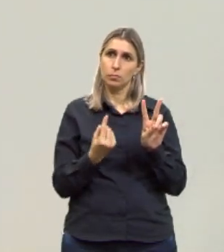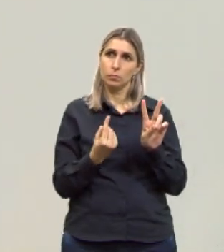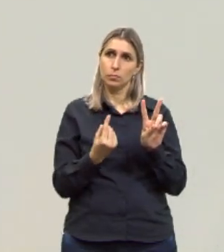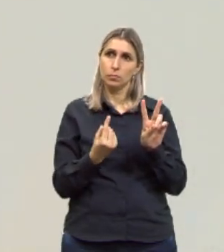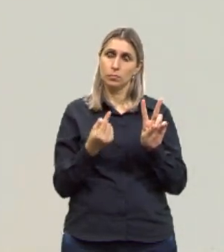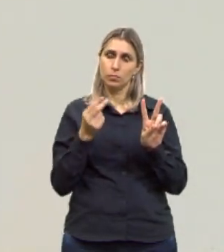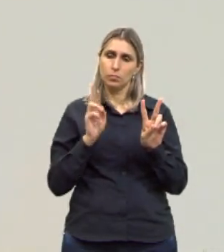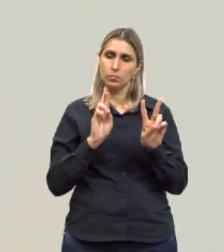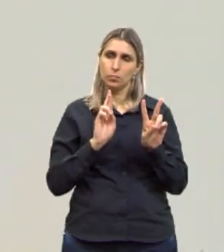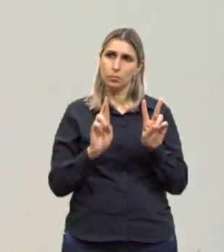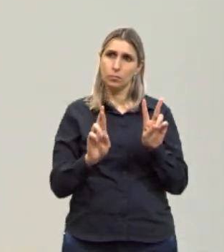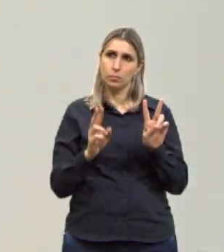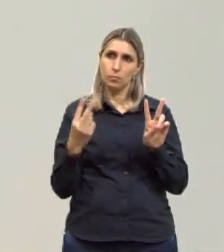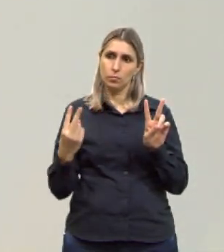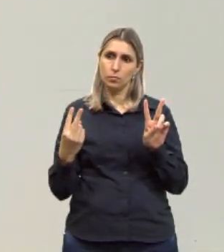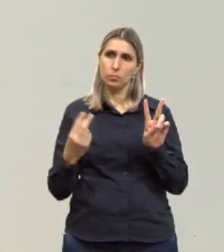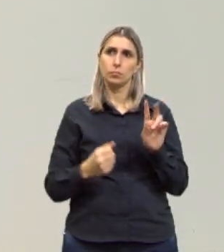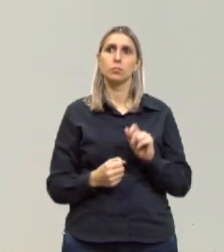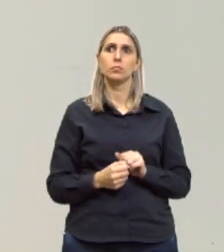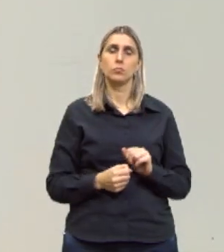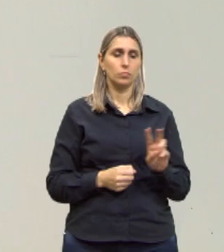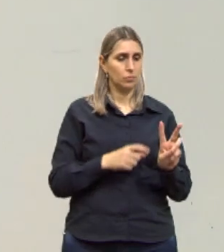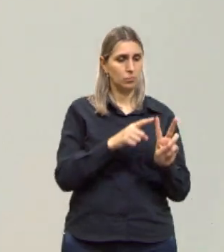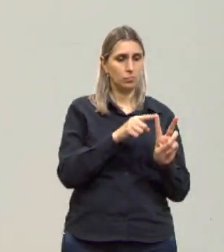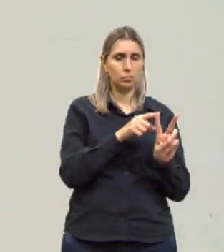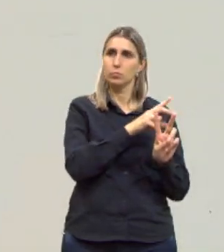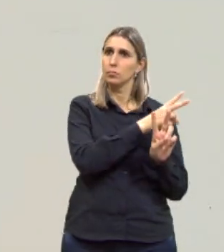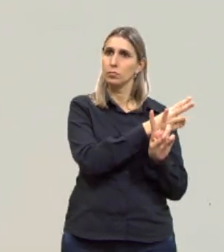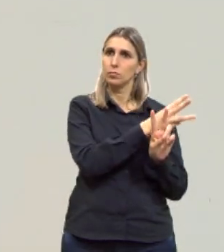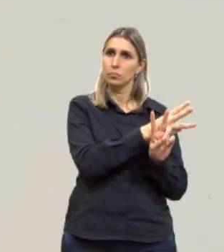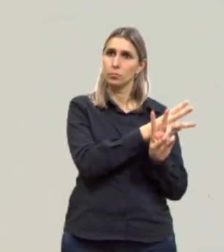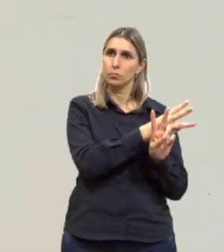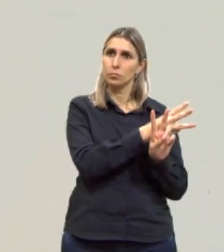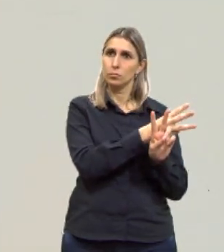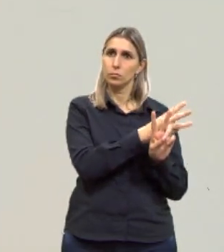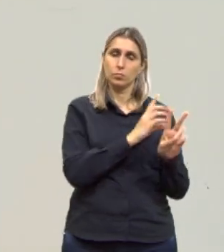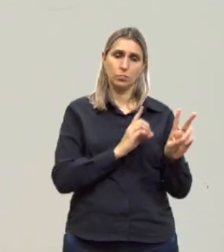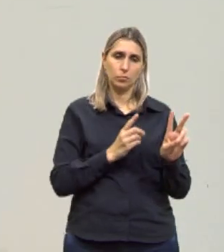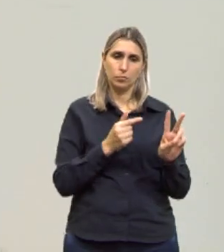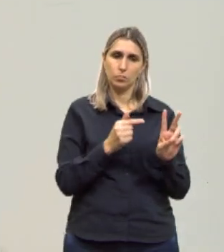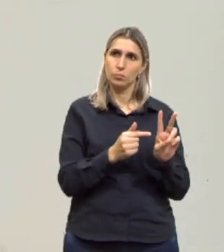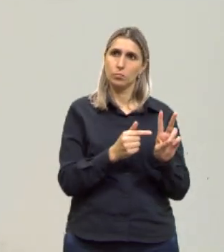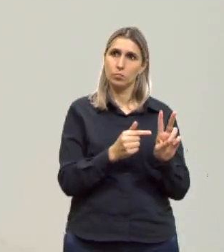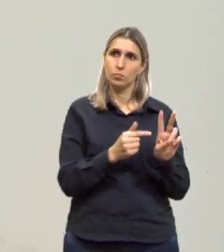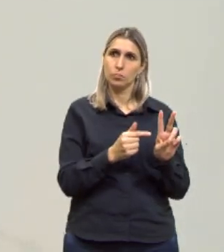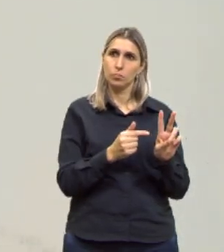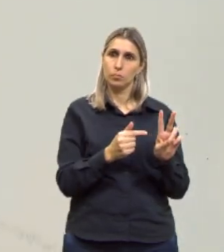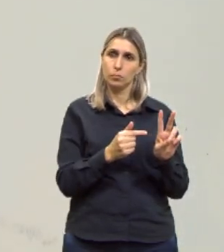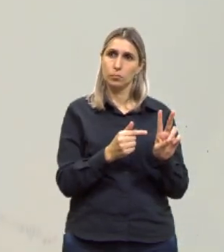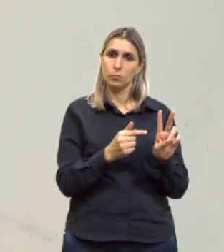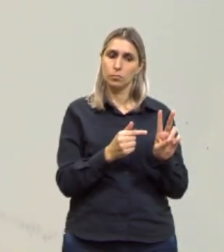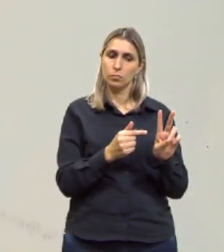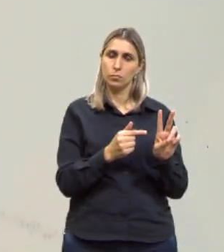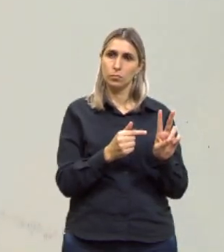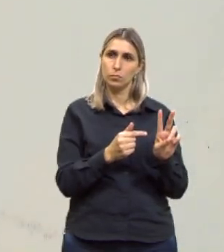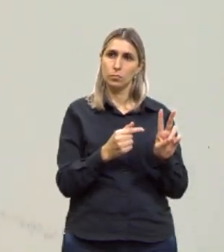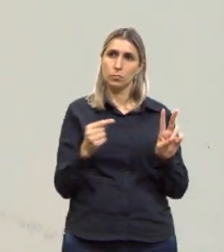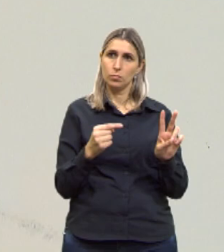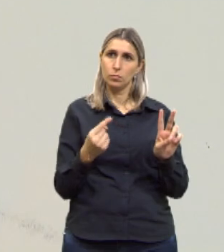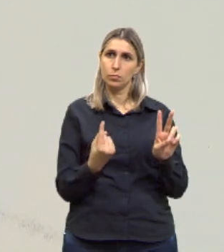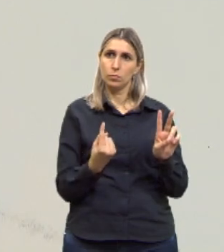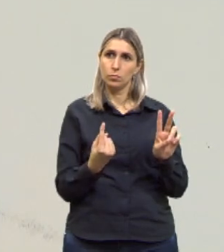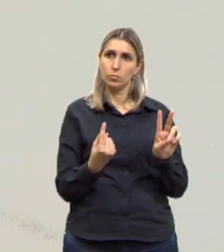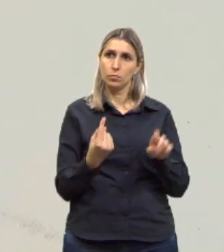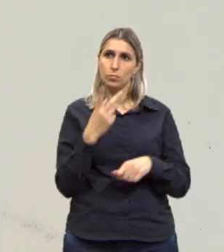que ser 2. Raiz cúbica. Nós achamos 7. 7 menos